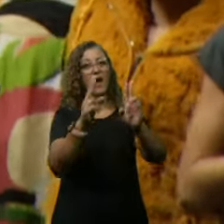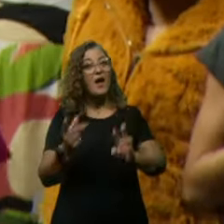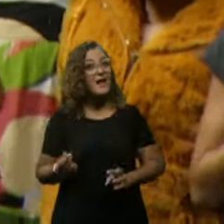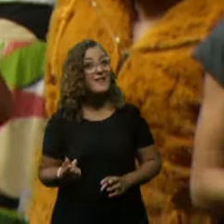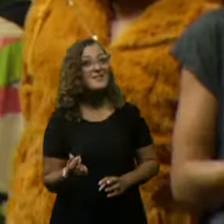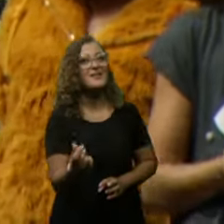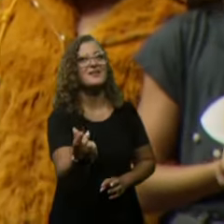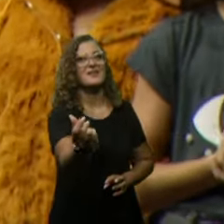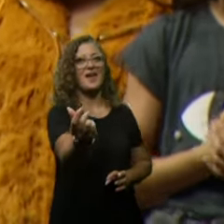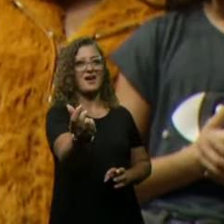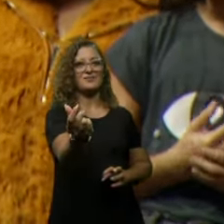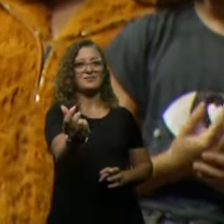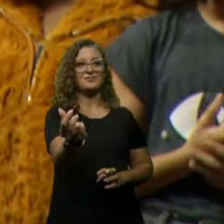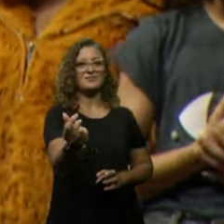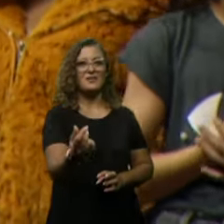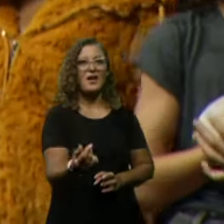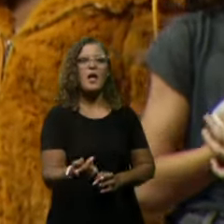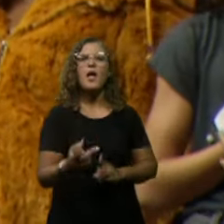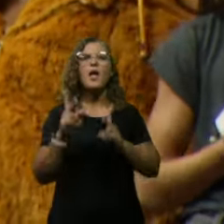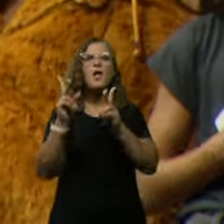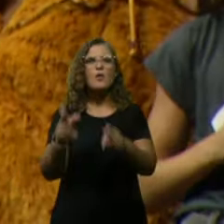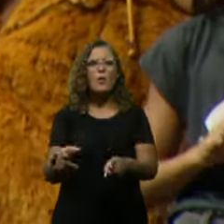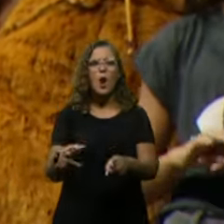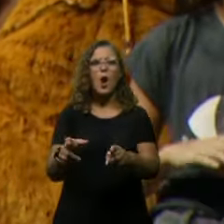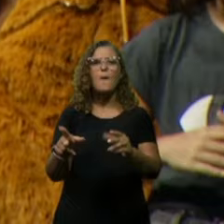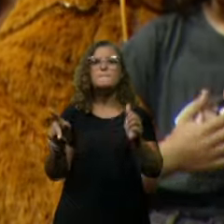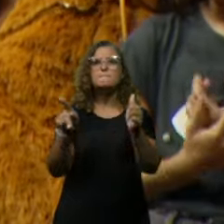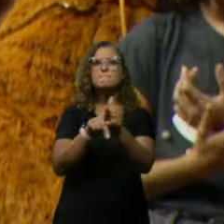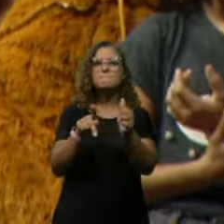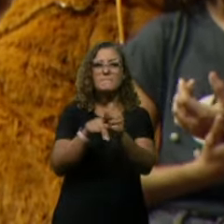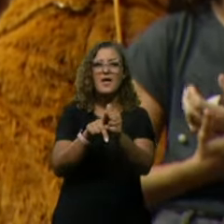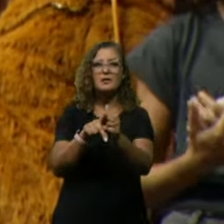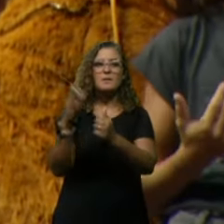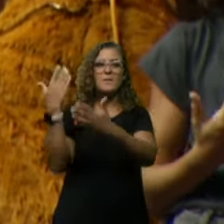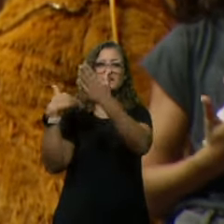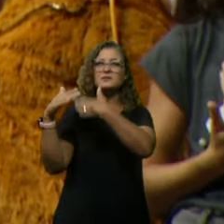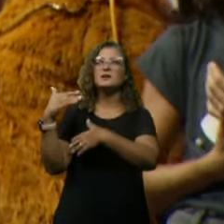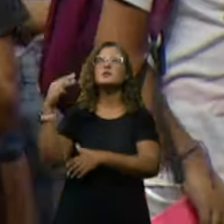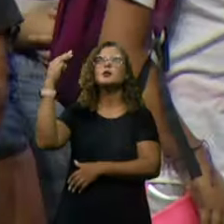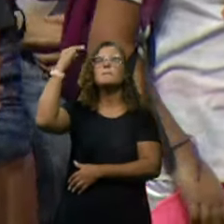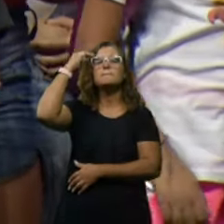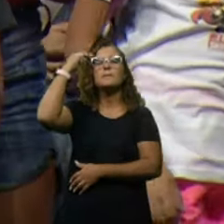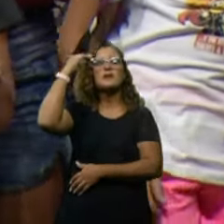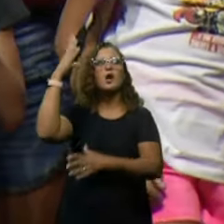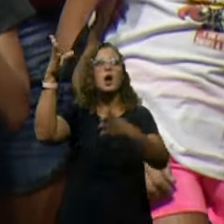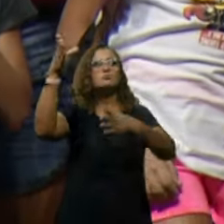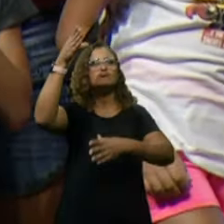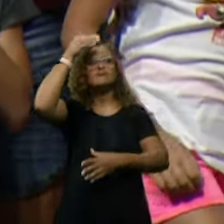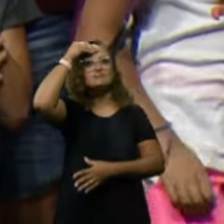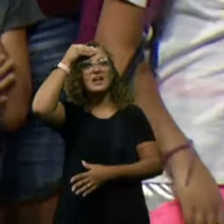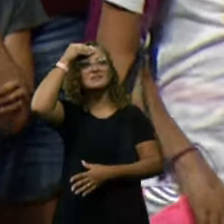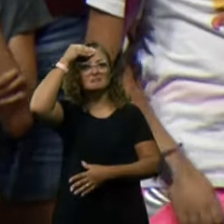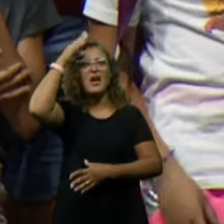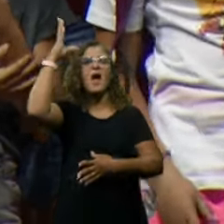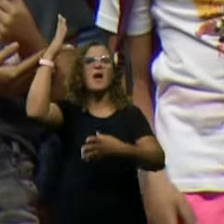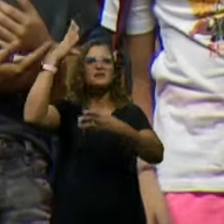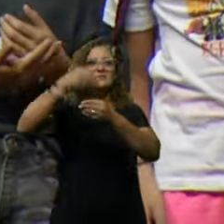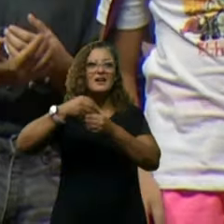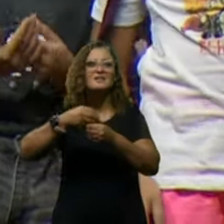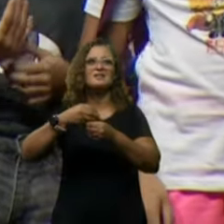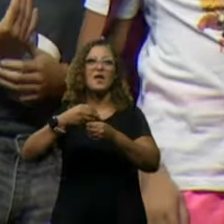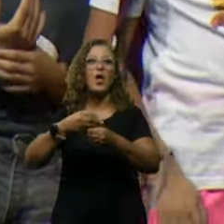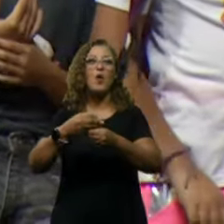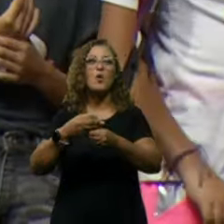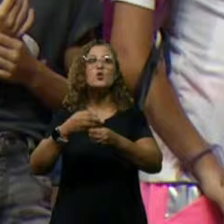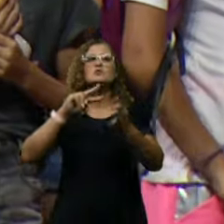e quando o Pedro concebe a ideia de eternidade e dizem para ele faz o teu último pedido você não consegue imaginar que